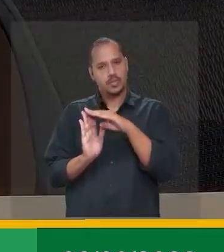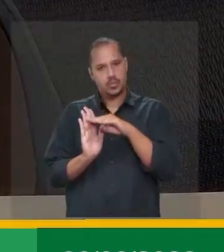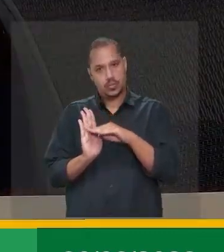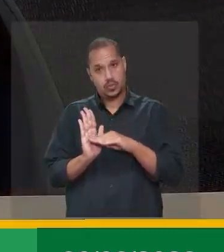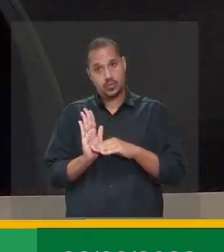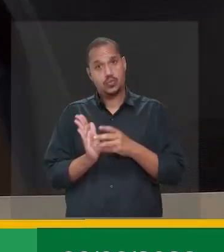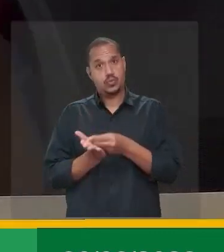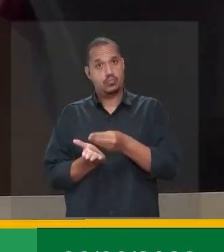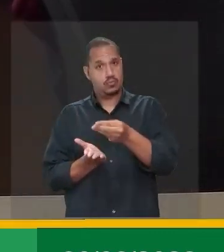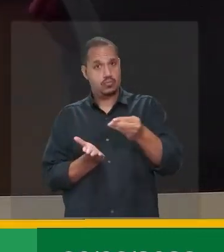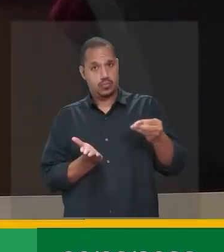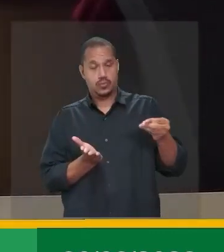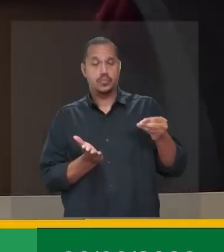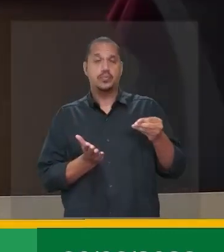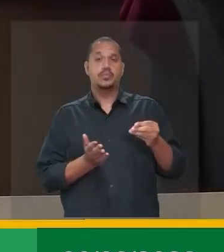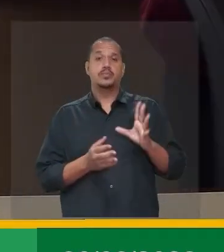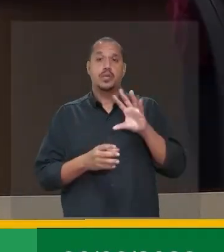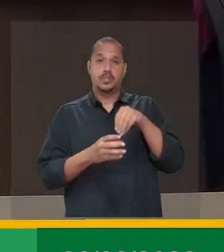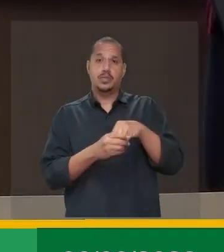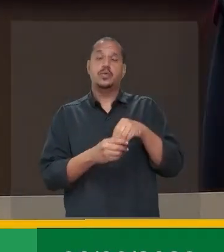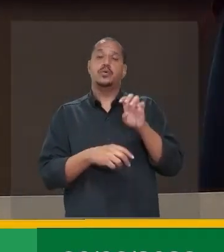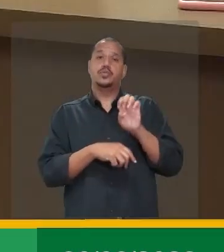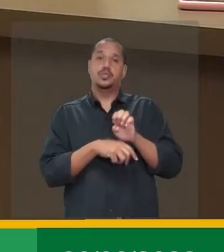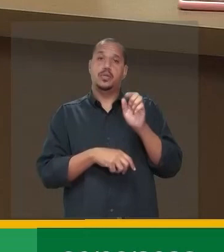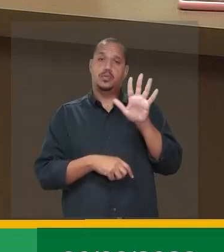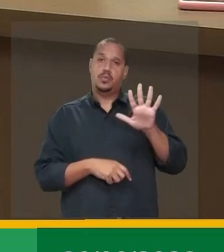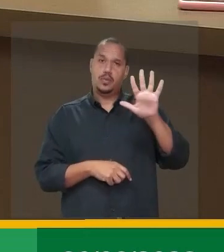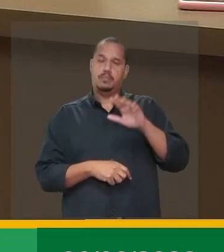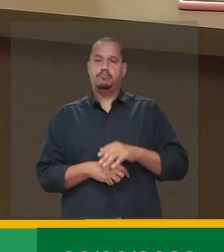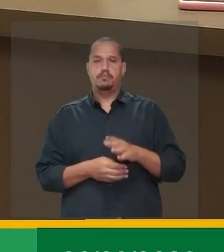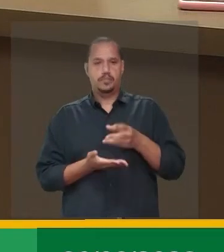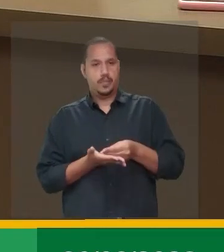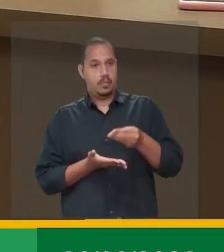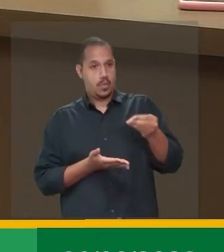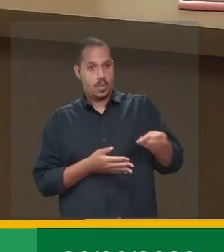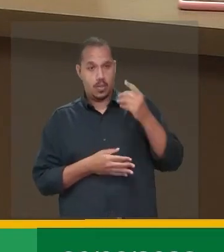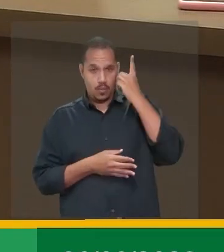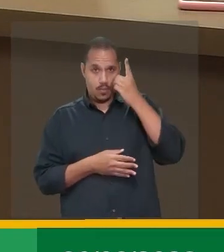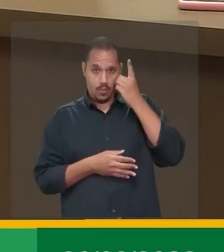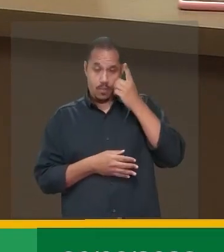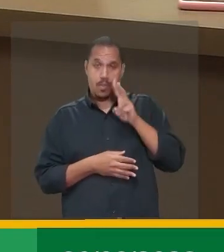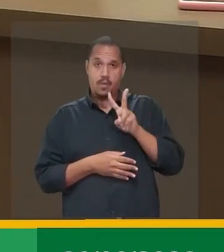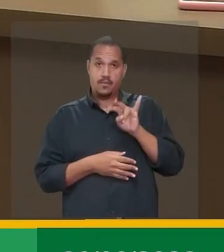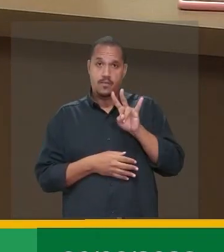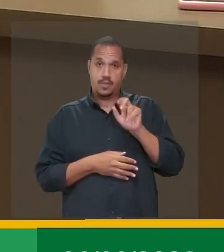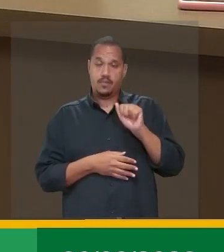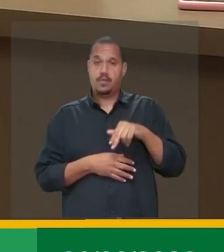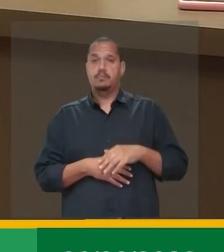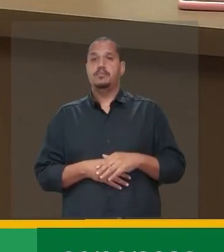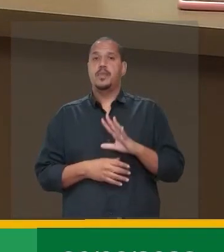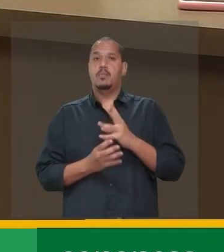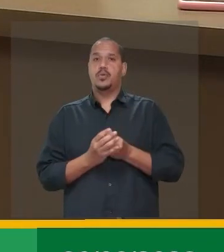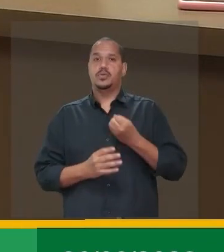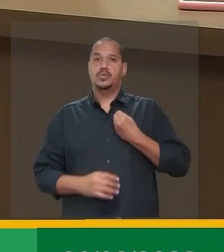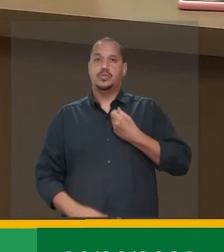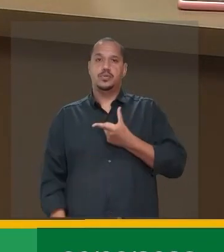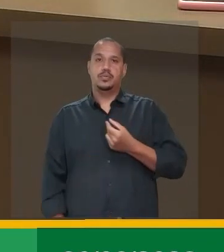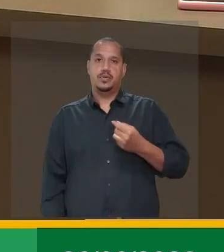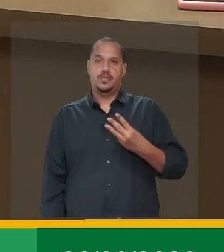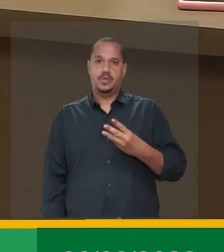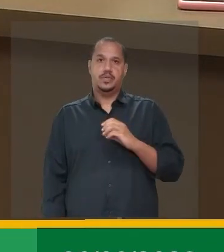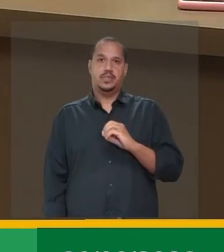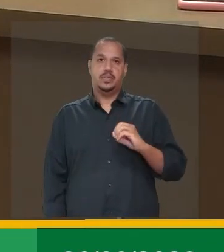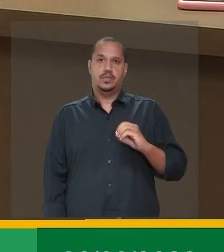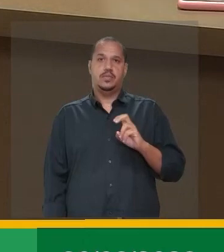para distribuir para deputada Vivian Naves projeto 2023 000 510